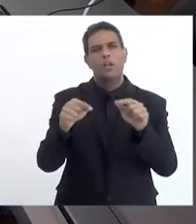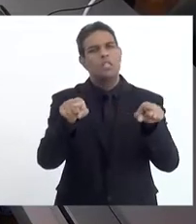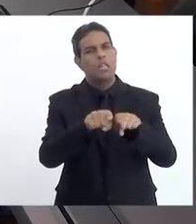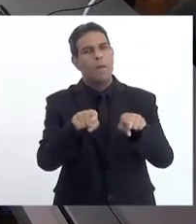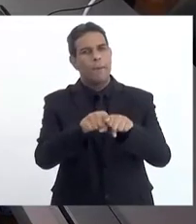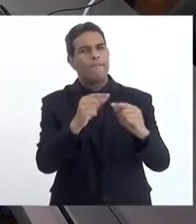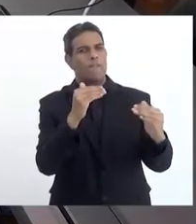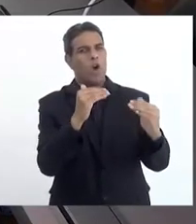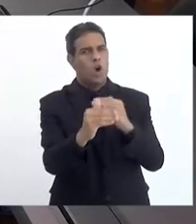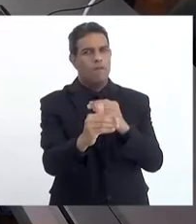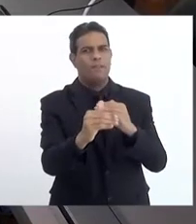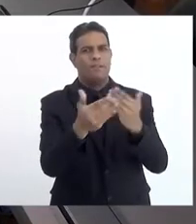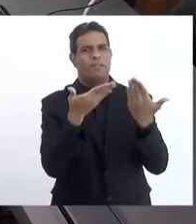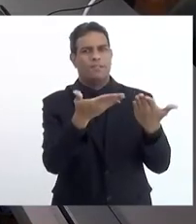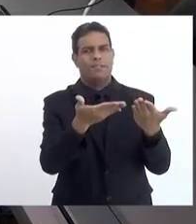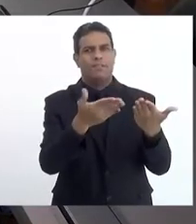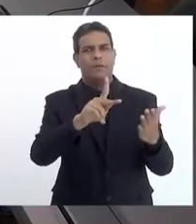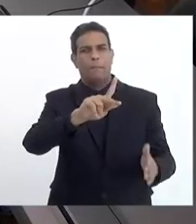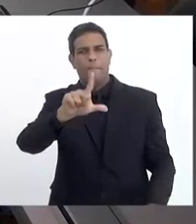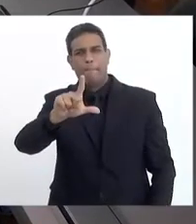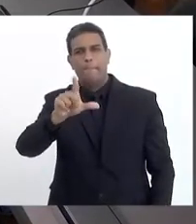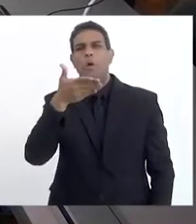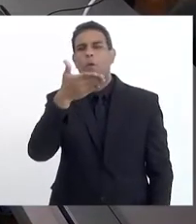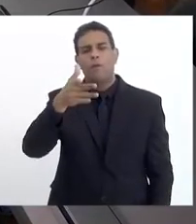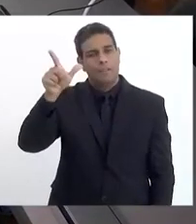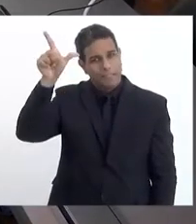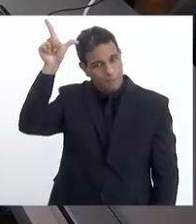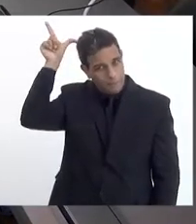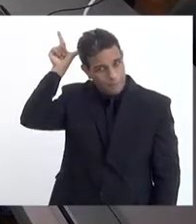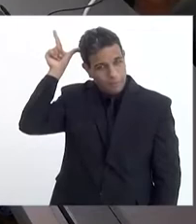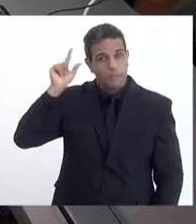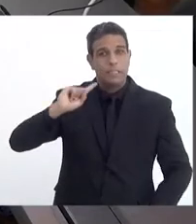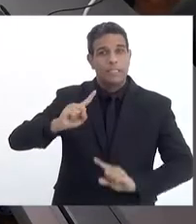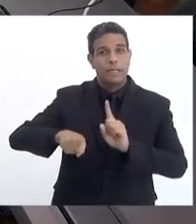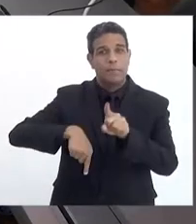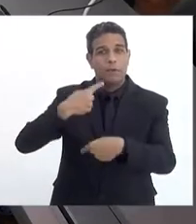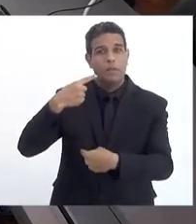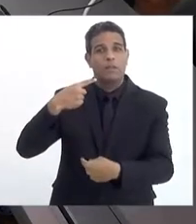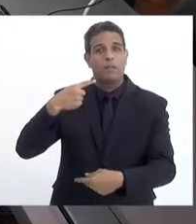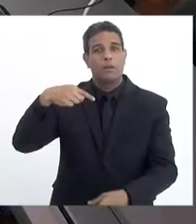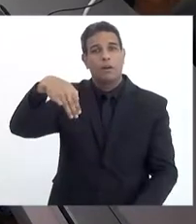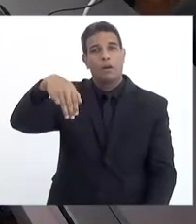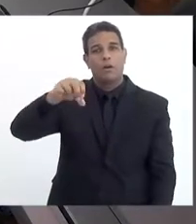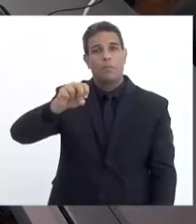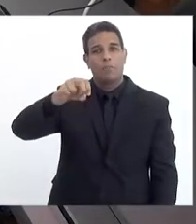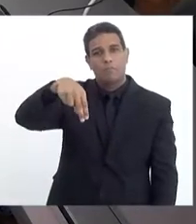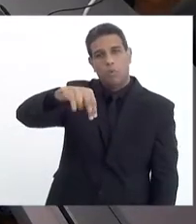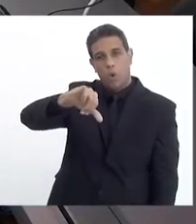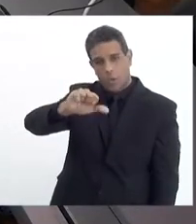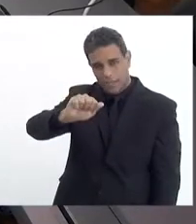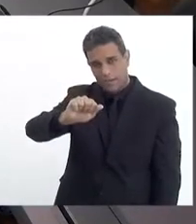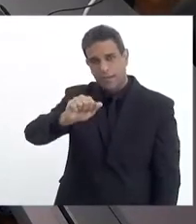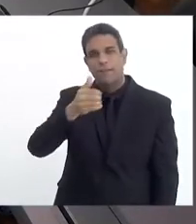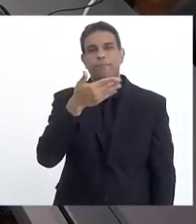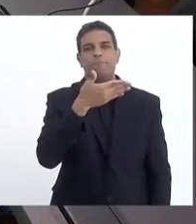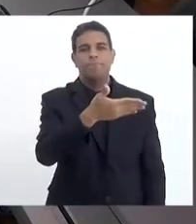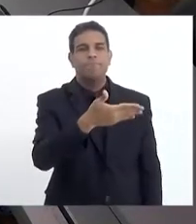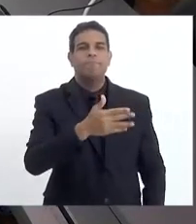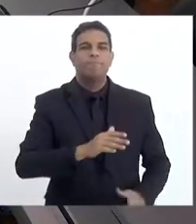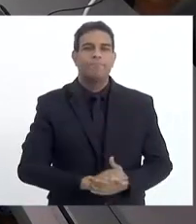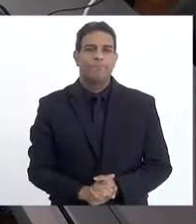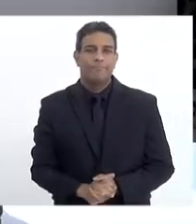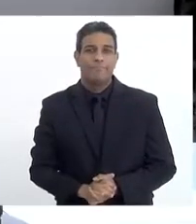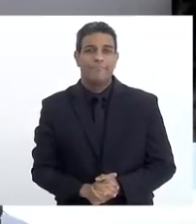tem, presidente. Deputado Luiz Paulo, depois deputada Mônica para discutir, com voto divergente. Senhor presidente,